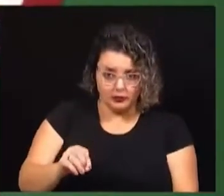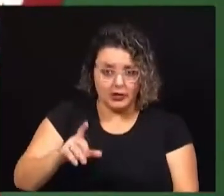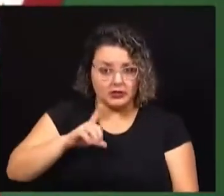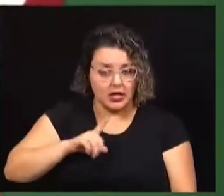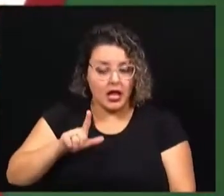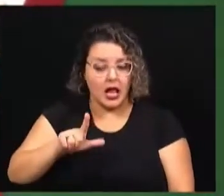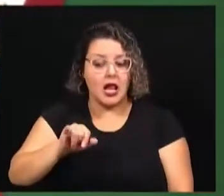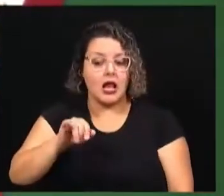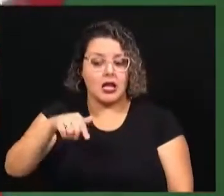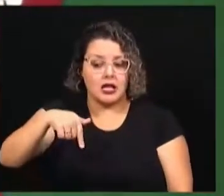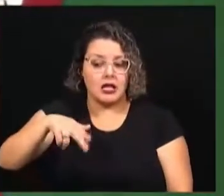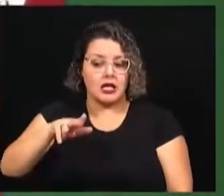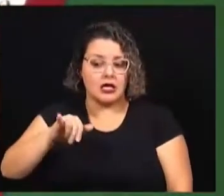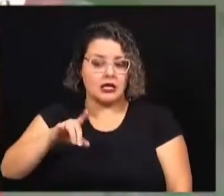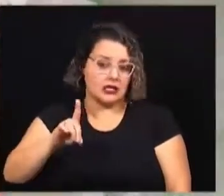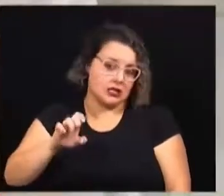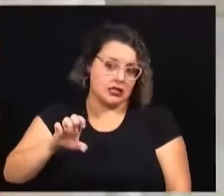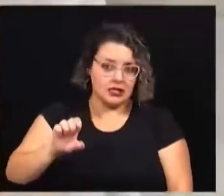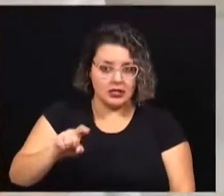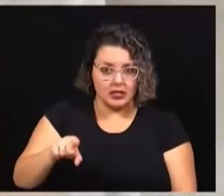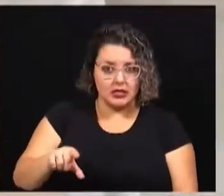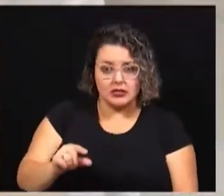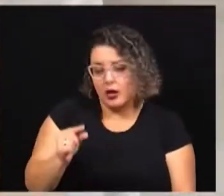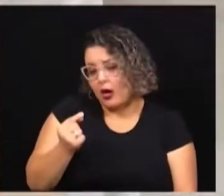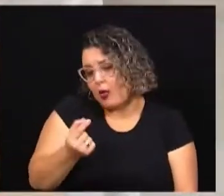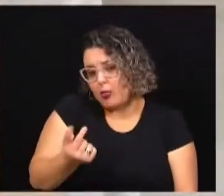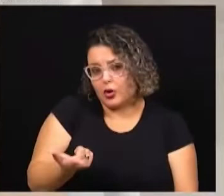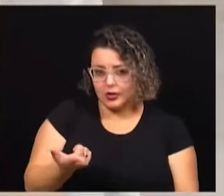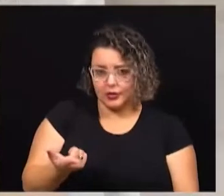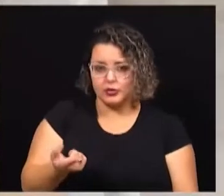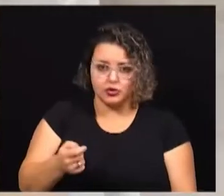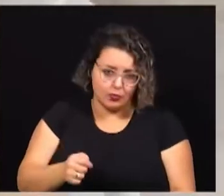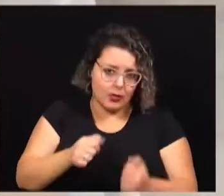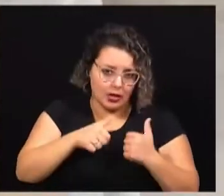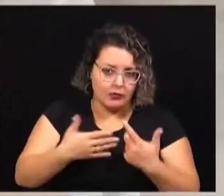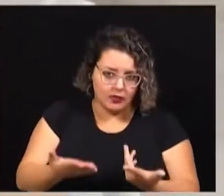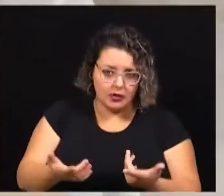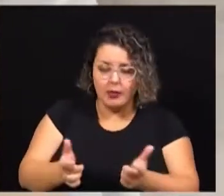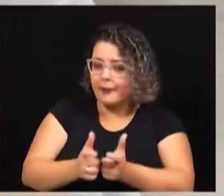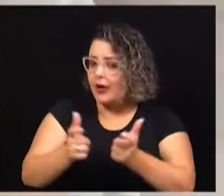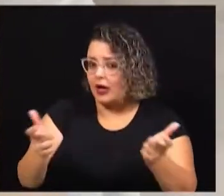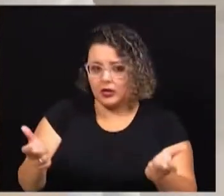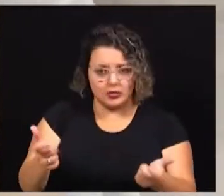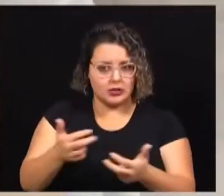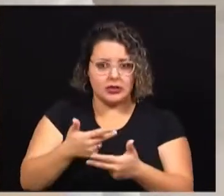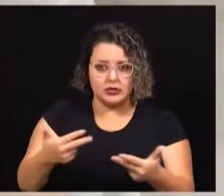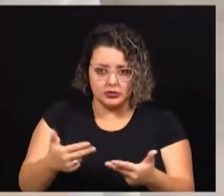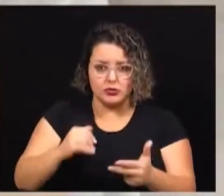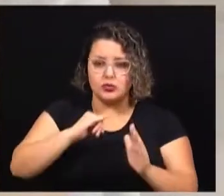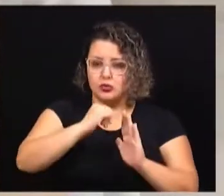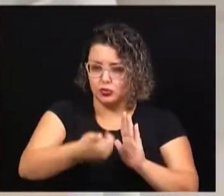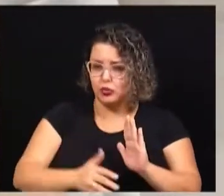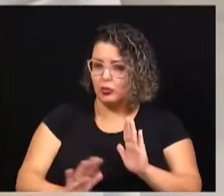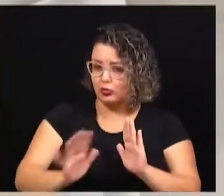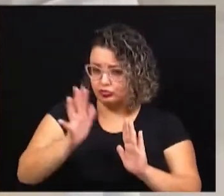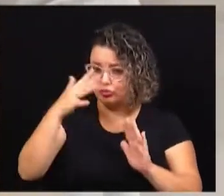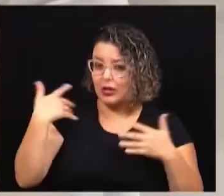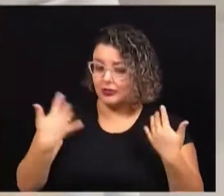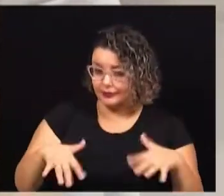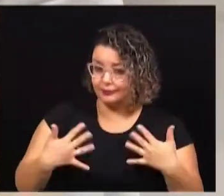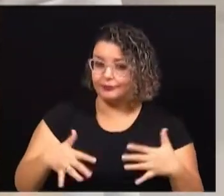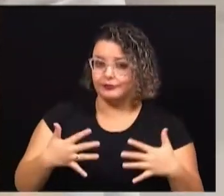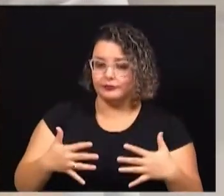está no lucro, vamos dizer assim. E a grande maioria das coisas hoje, ainda mais com juros altos como